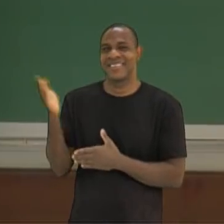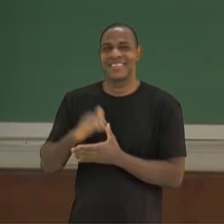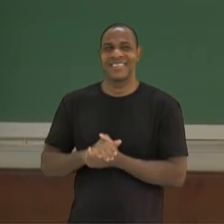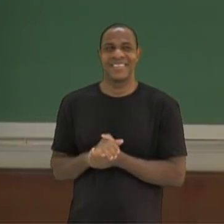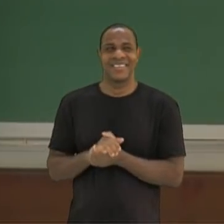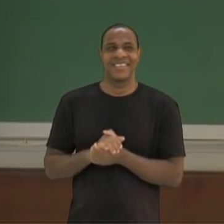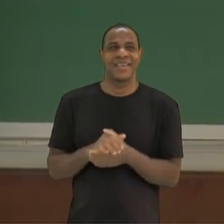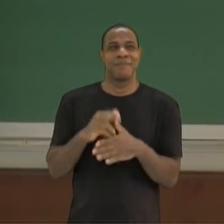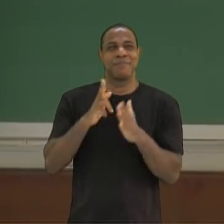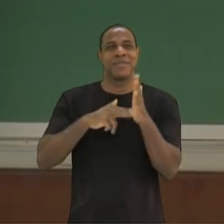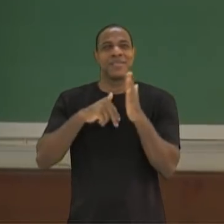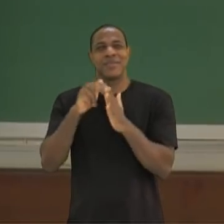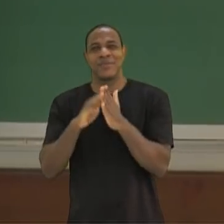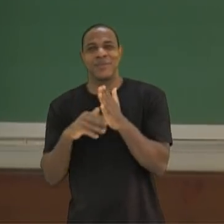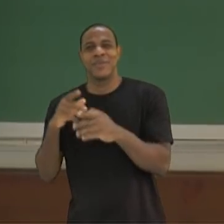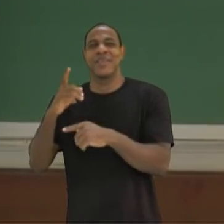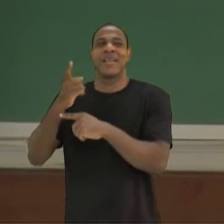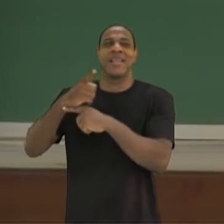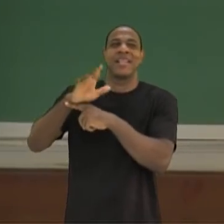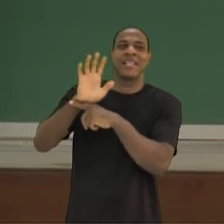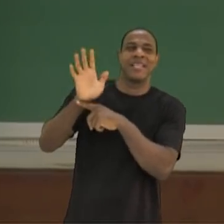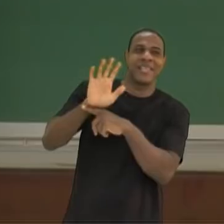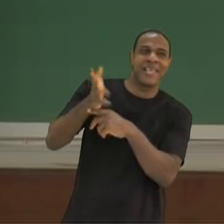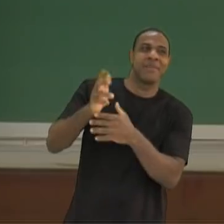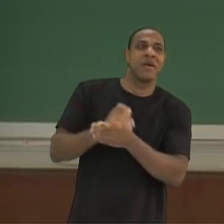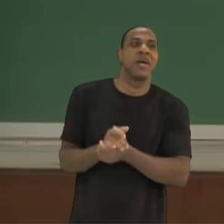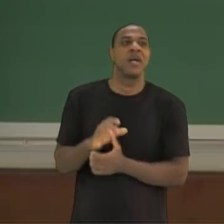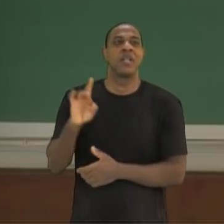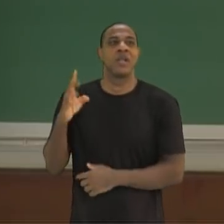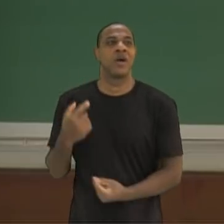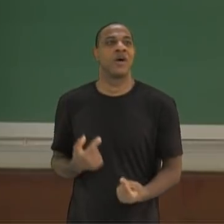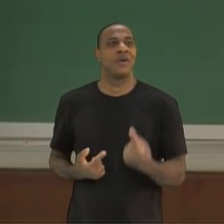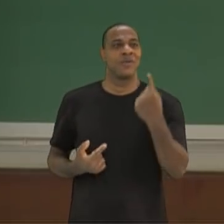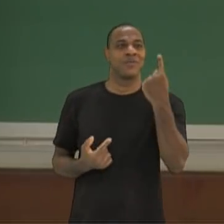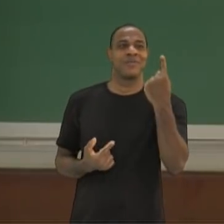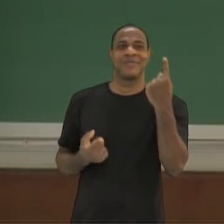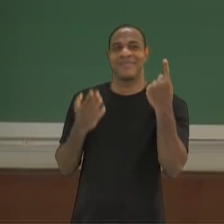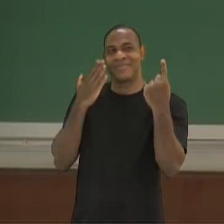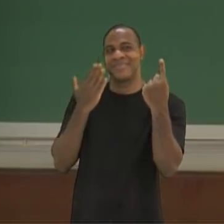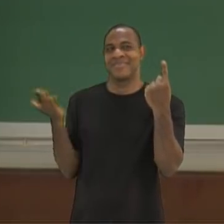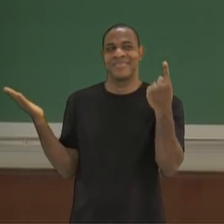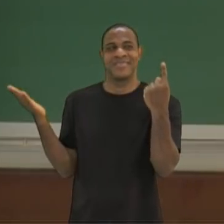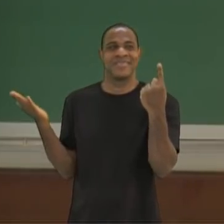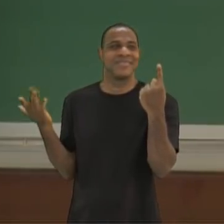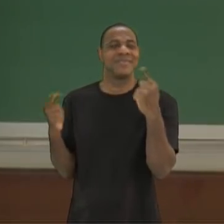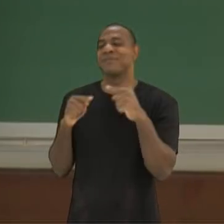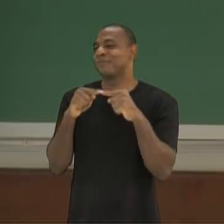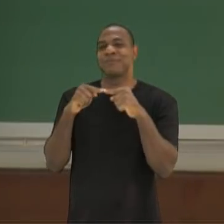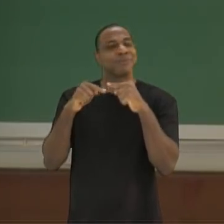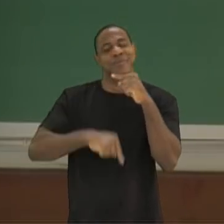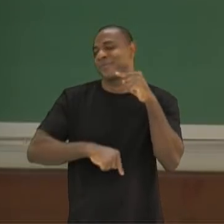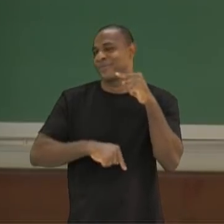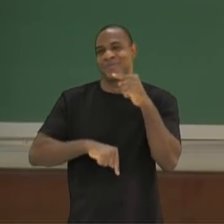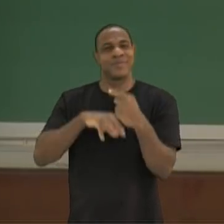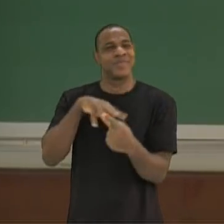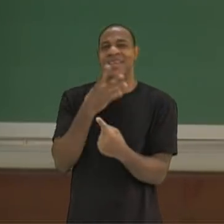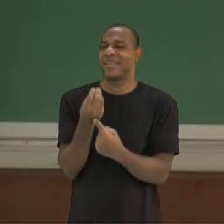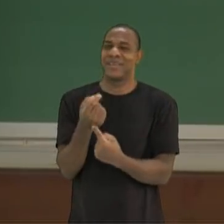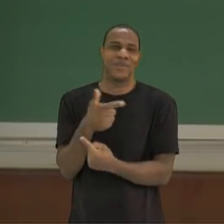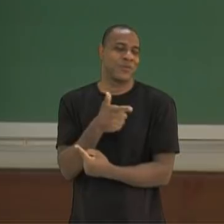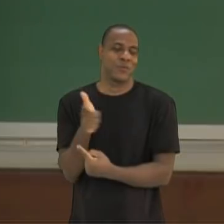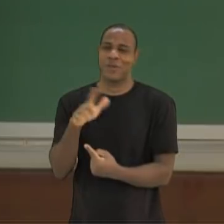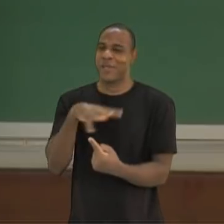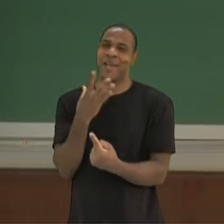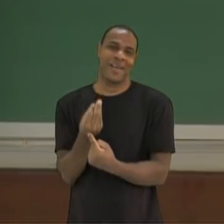música, cinema, é um tipo de arte. Apenas, né, os elementos químicos aqui, os tubinhos de ensaio, que não são uma